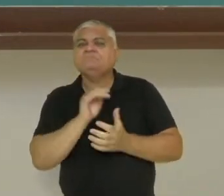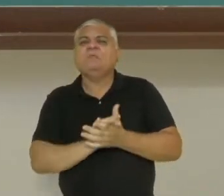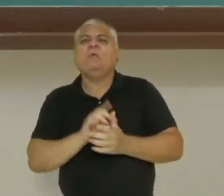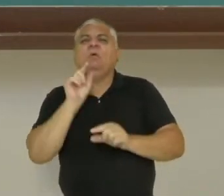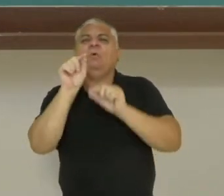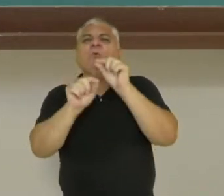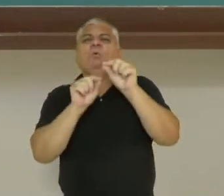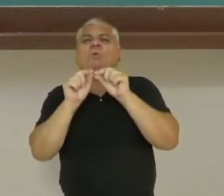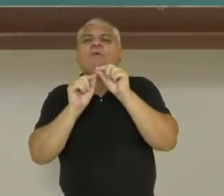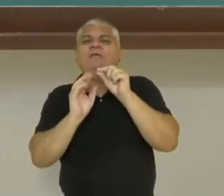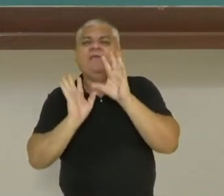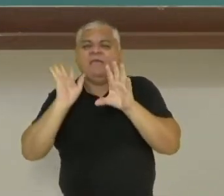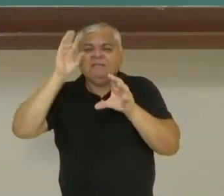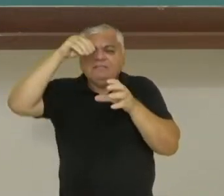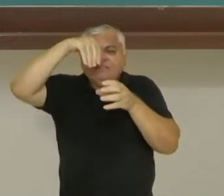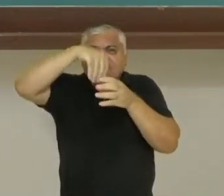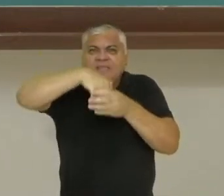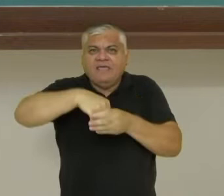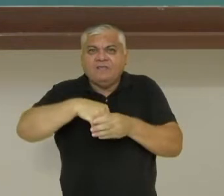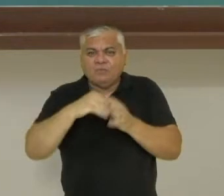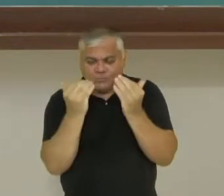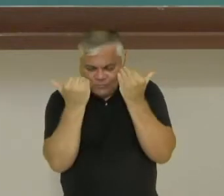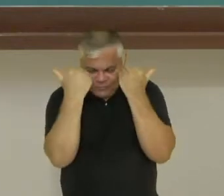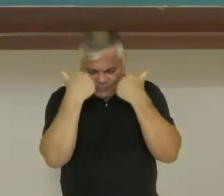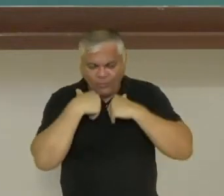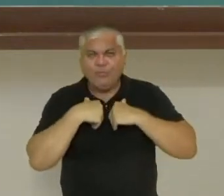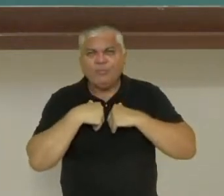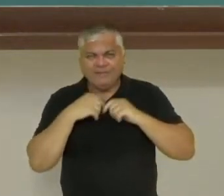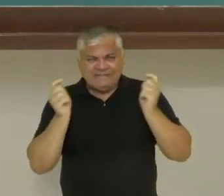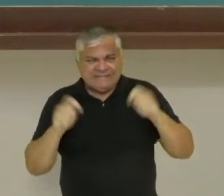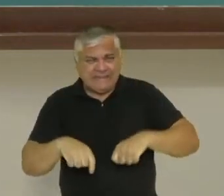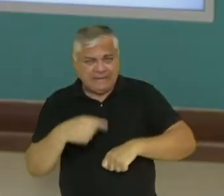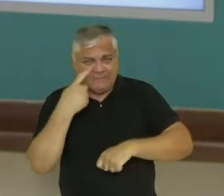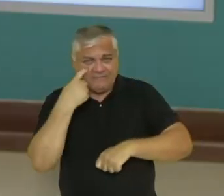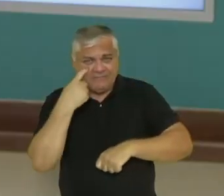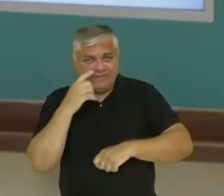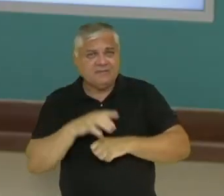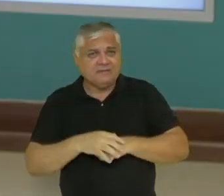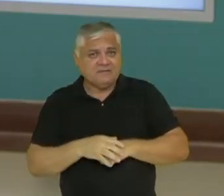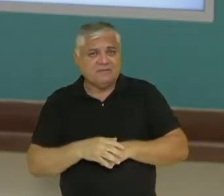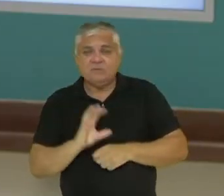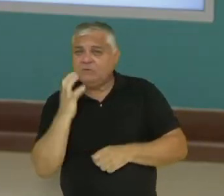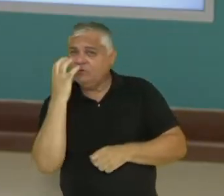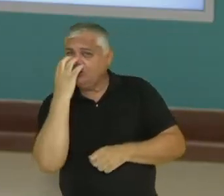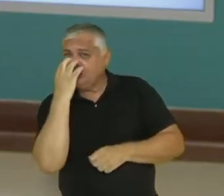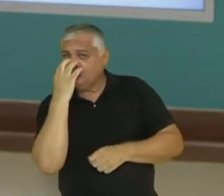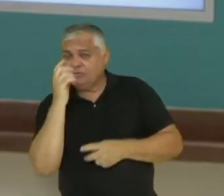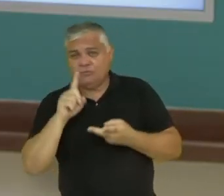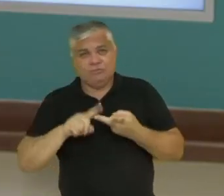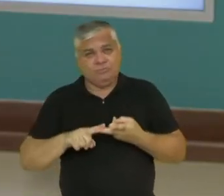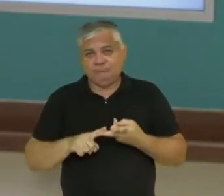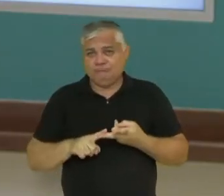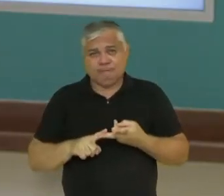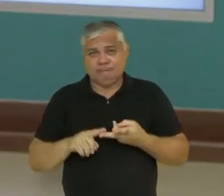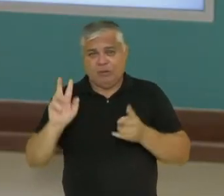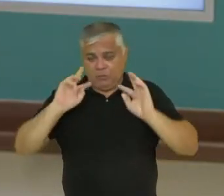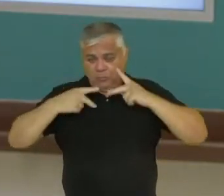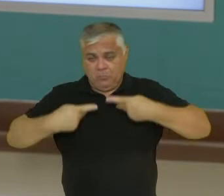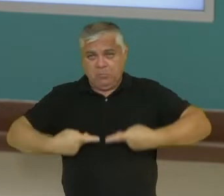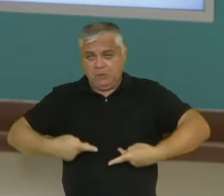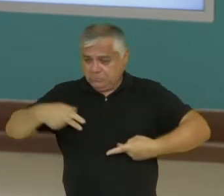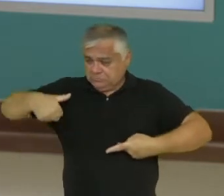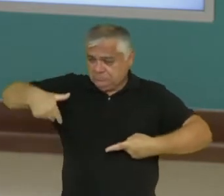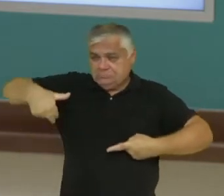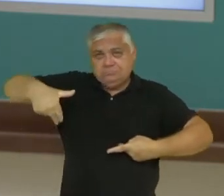no interior do corpo destes seres vivos, seja do cachorrinho, seja do ser humano,